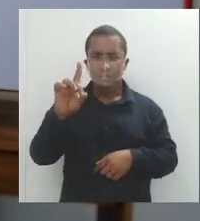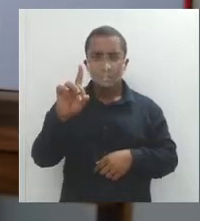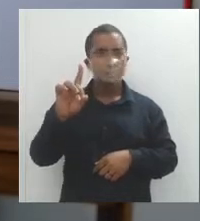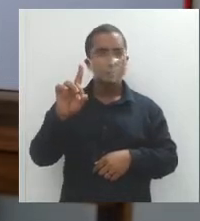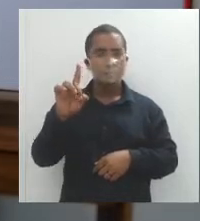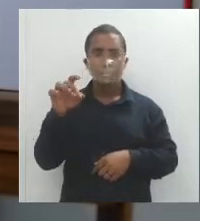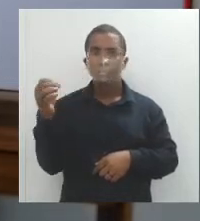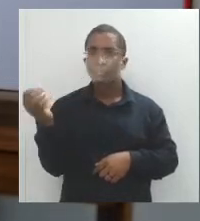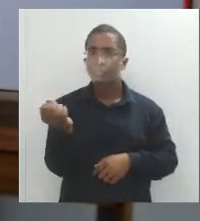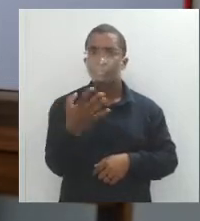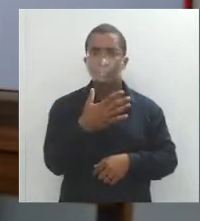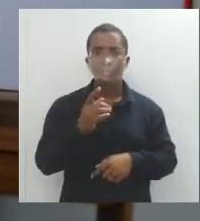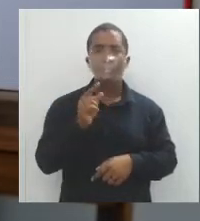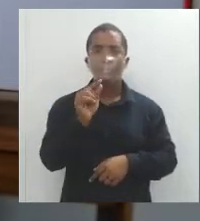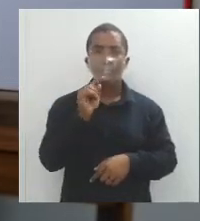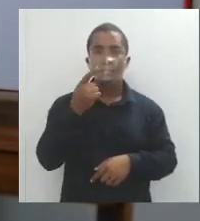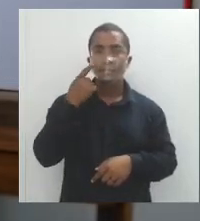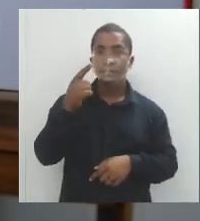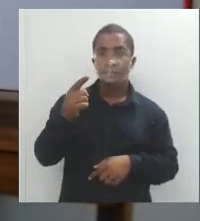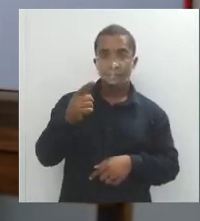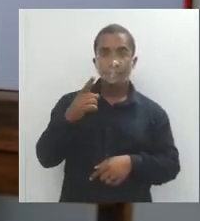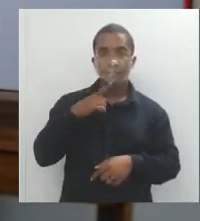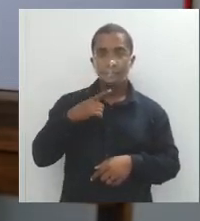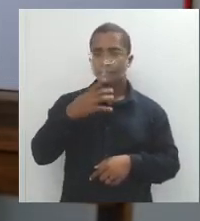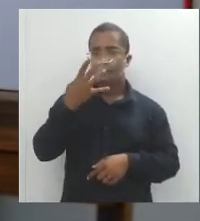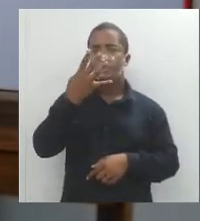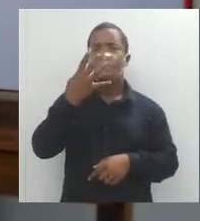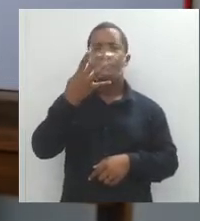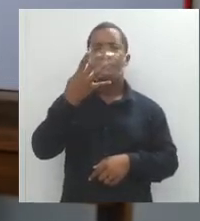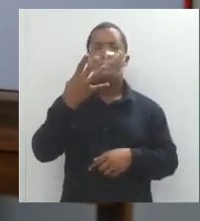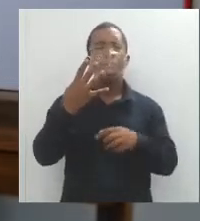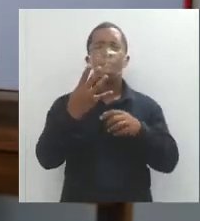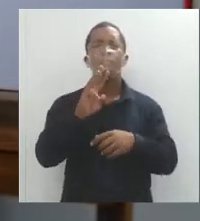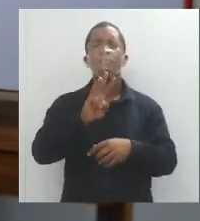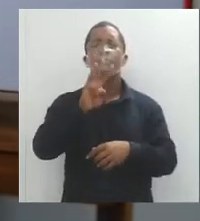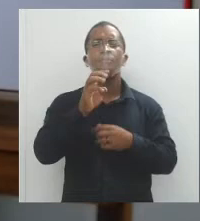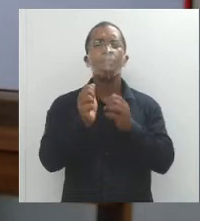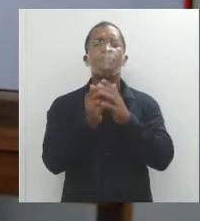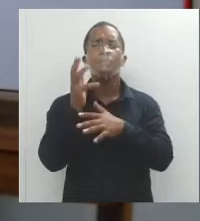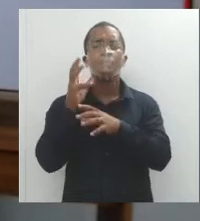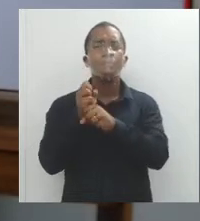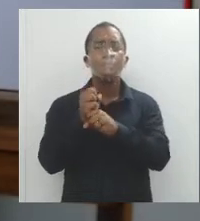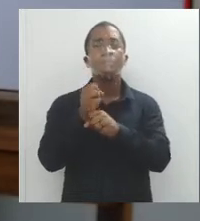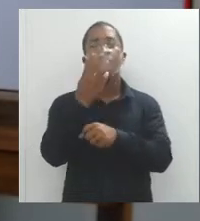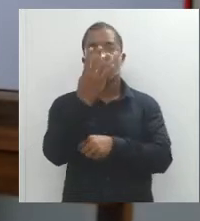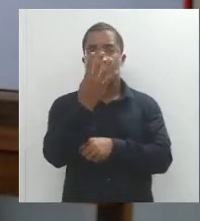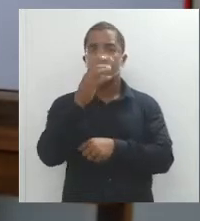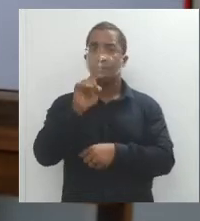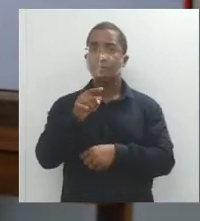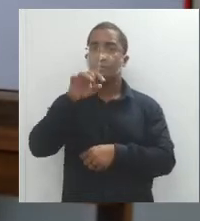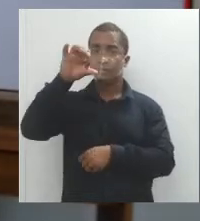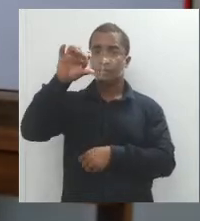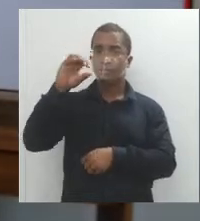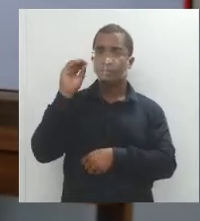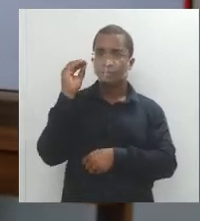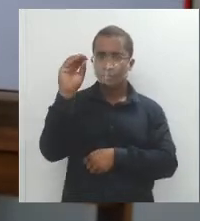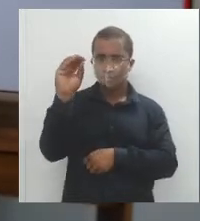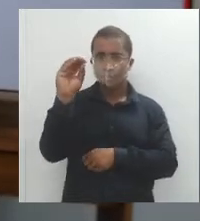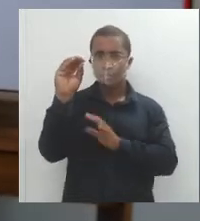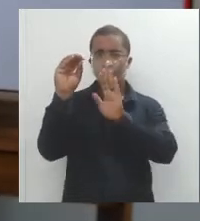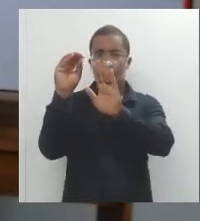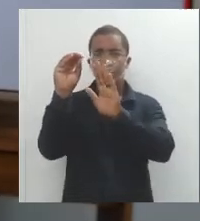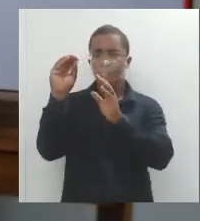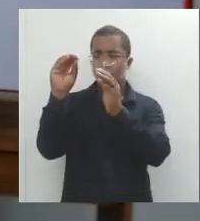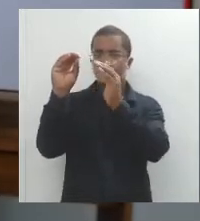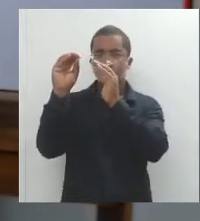inovação. Ela veio dizendo, ó, essa lâmpada aqui, ela tem quantos watts? 4,9. Tá lá na embalagem. Mas ela diz a mim,